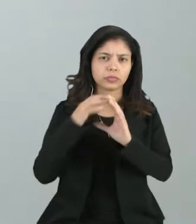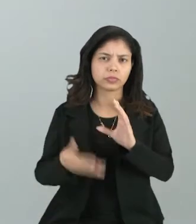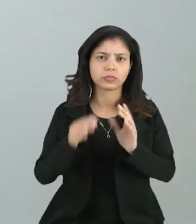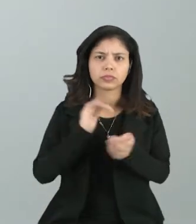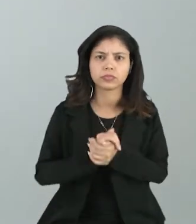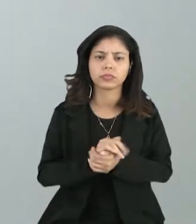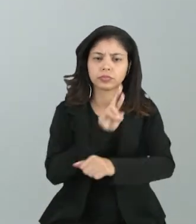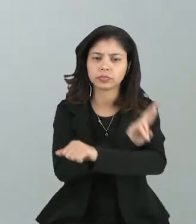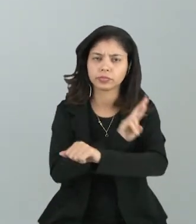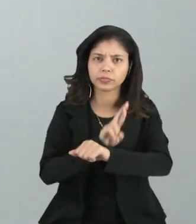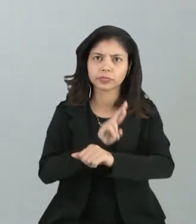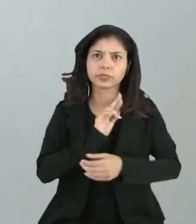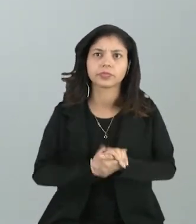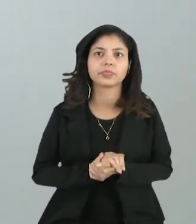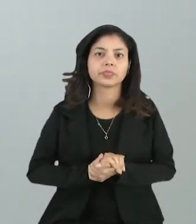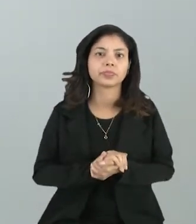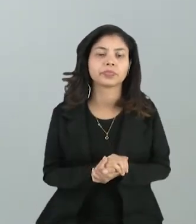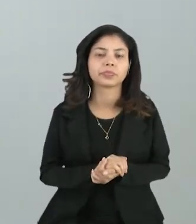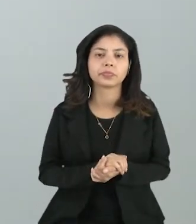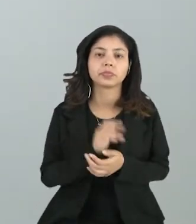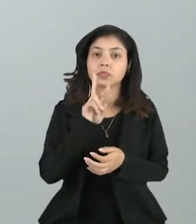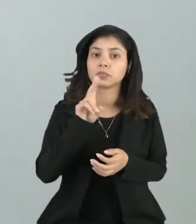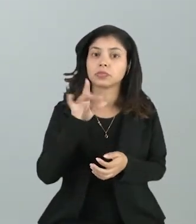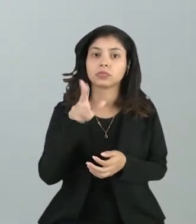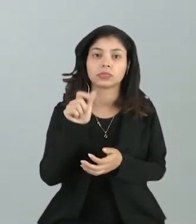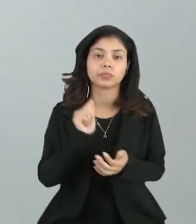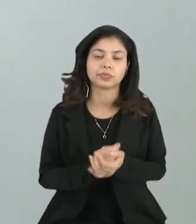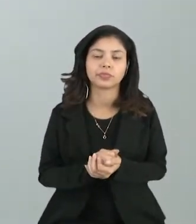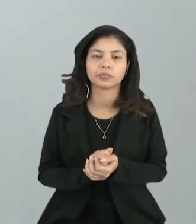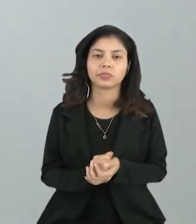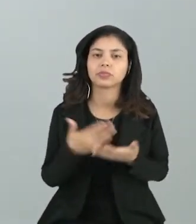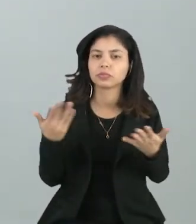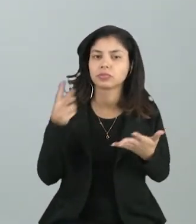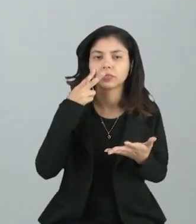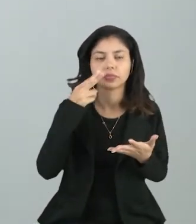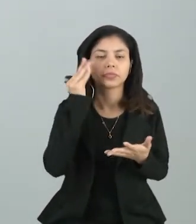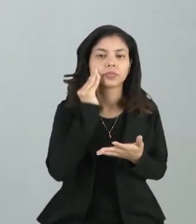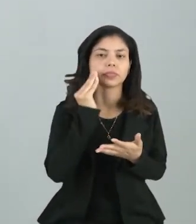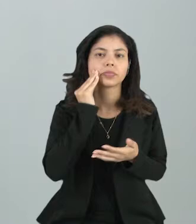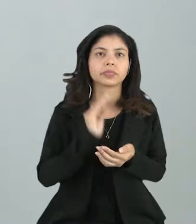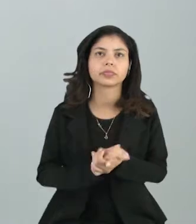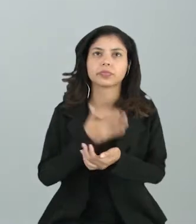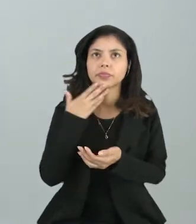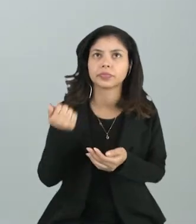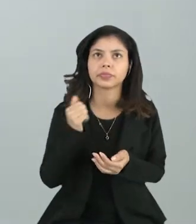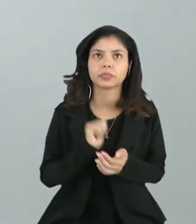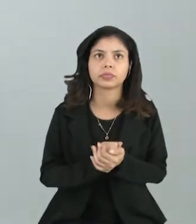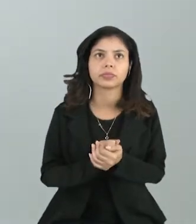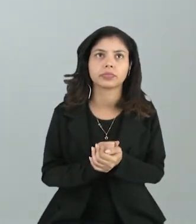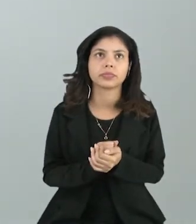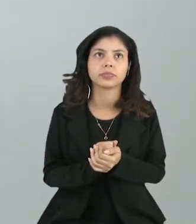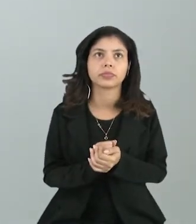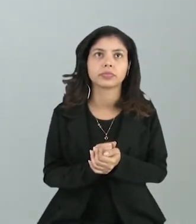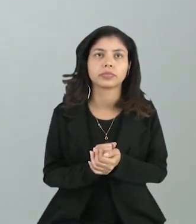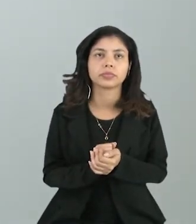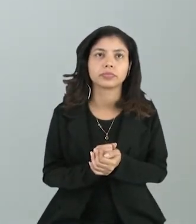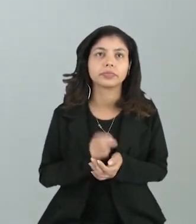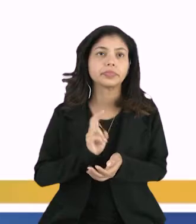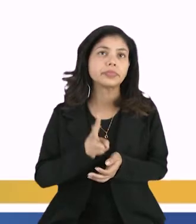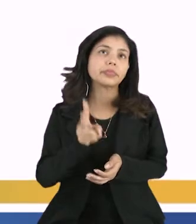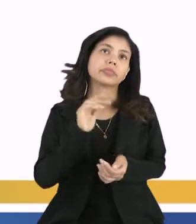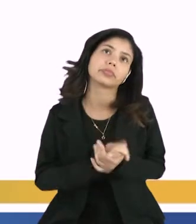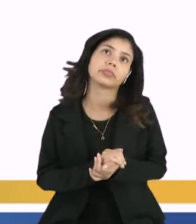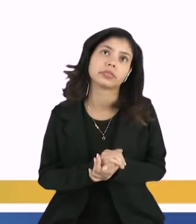características religiosas ou ritualísticas, né? Então é isso que a gente vai tentar compreender melhor, né? Vamos